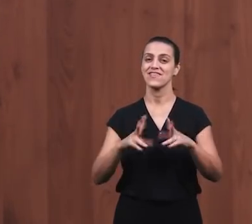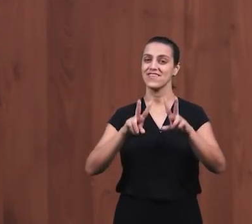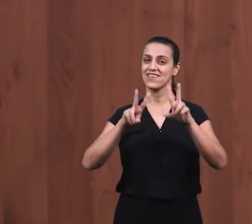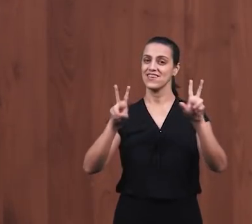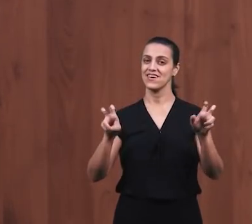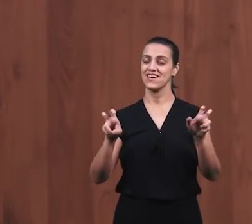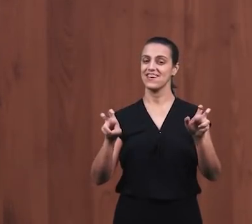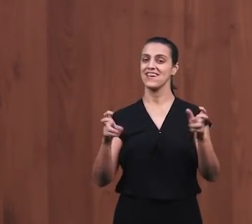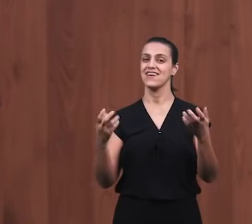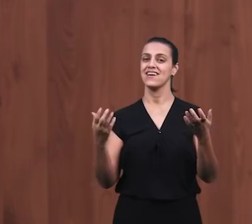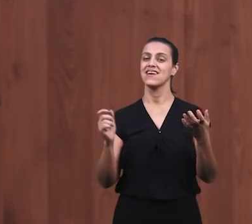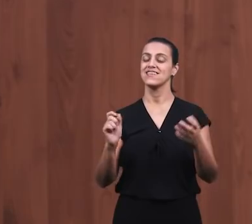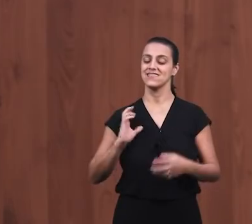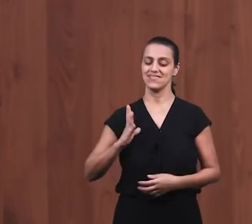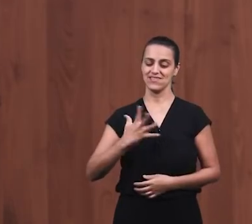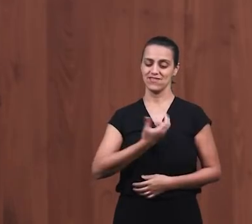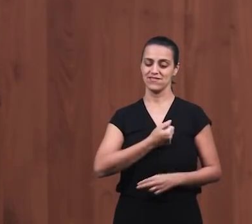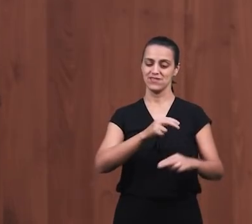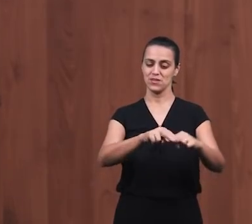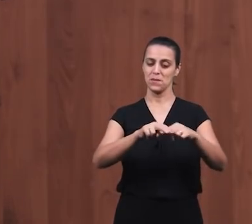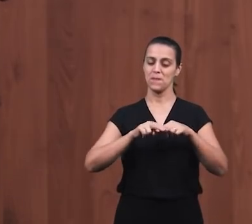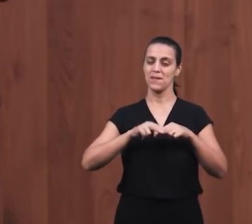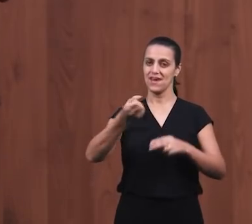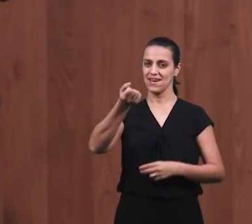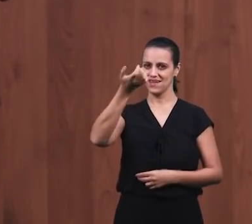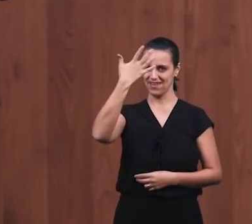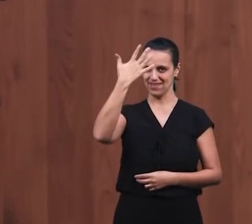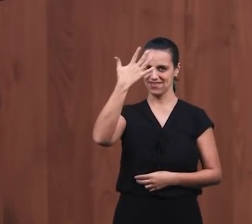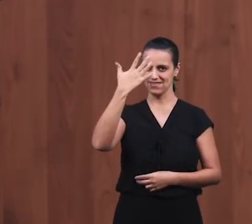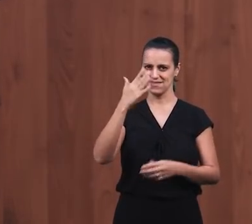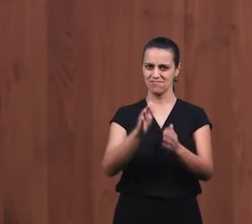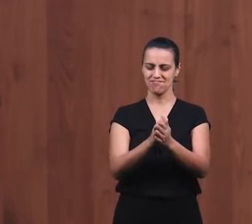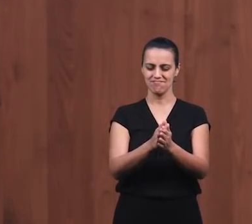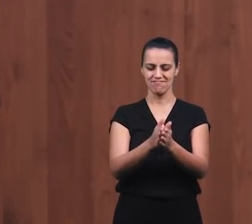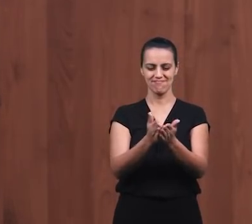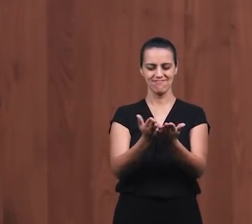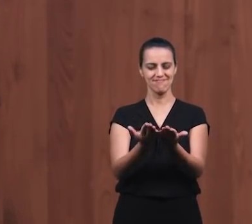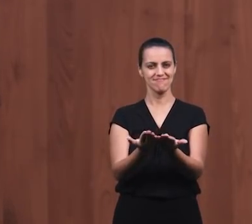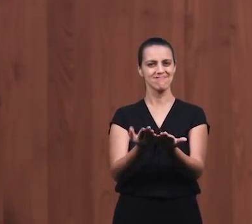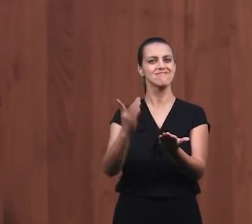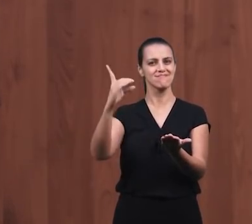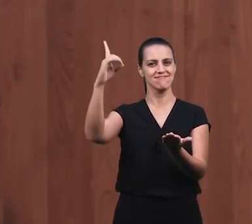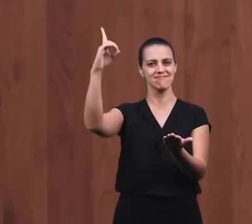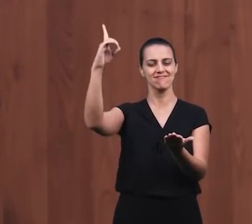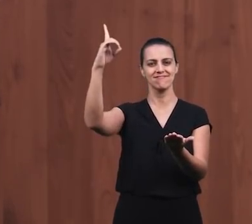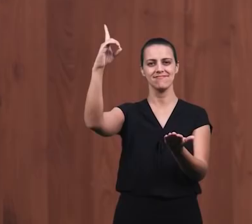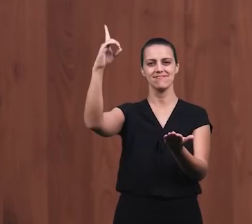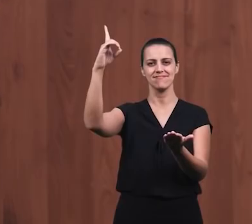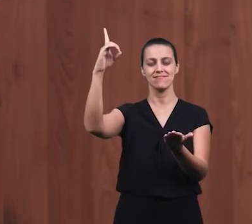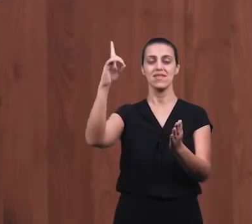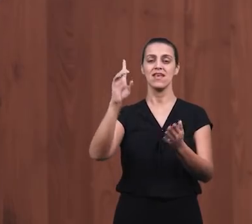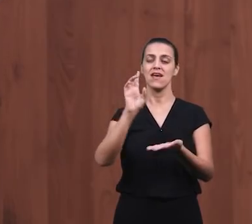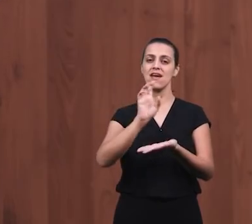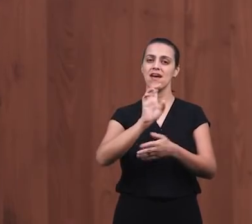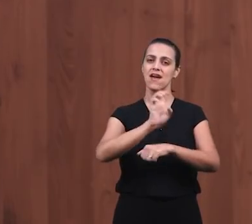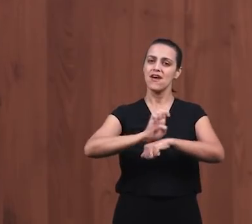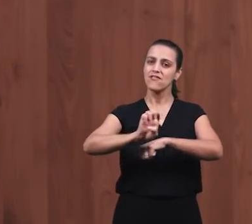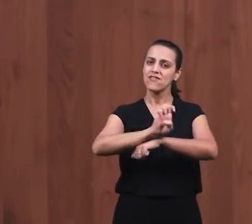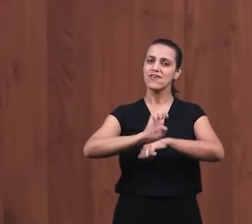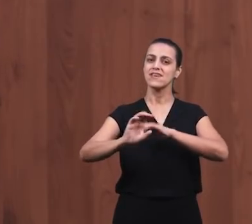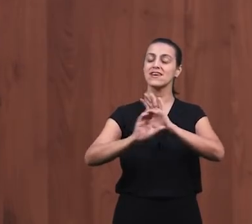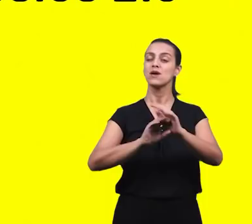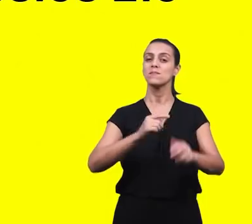hoje é salvação pela graça. Nós vamos abrir as nossas Bíblias na carta aos Efésios, capítulo